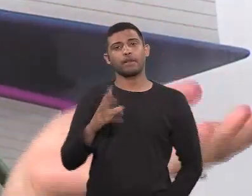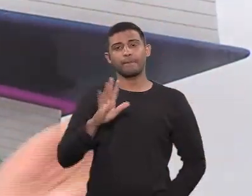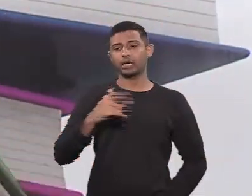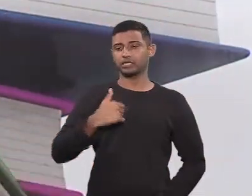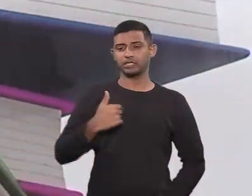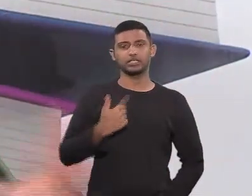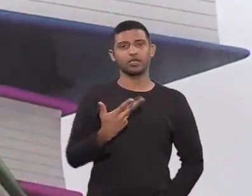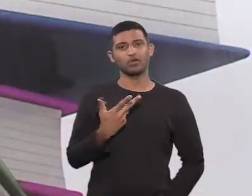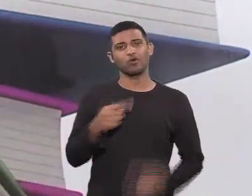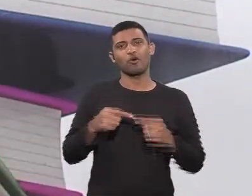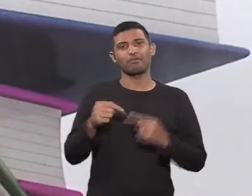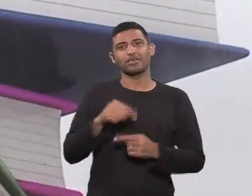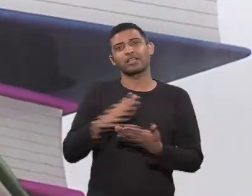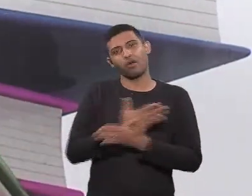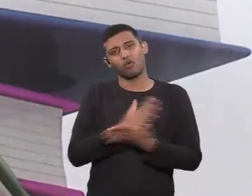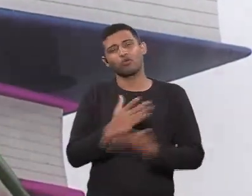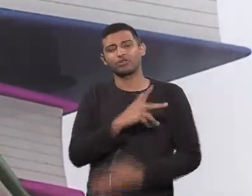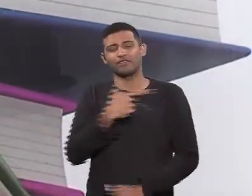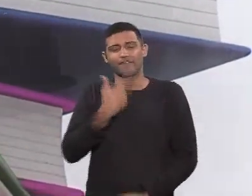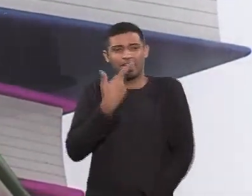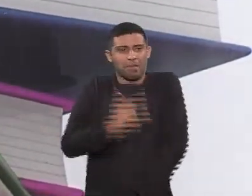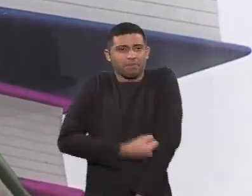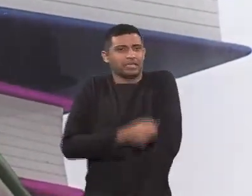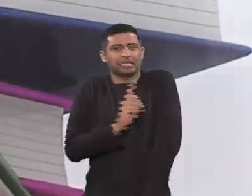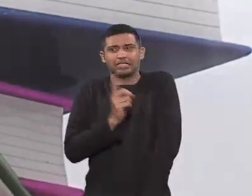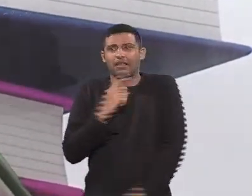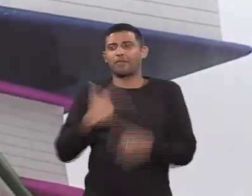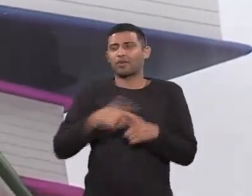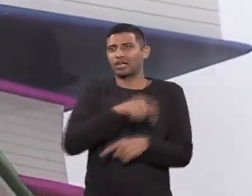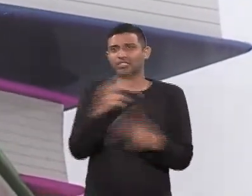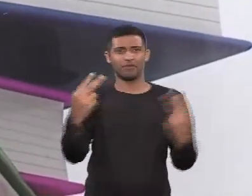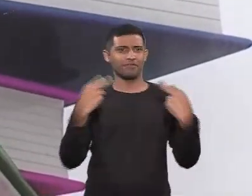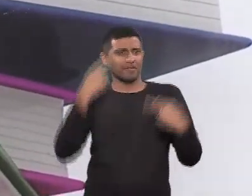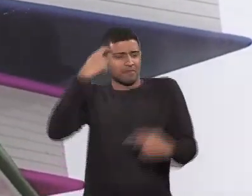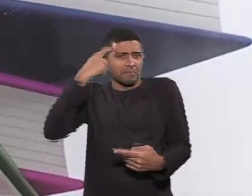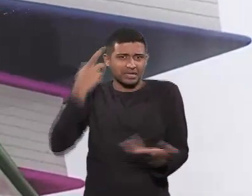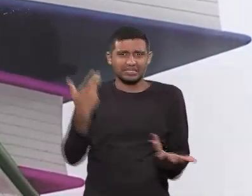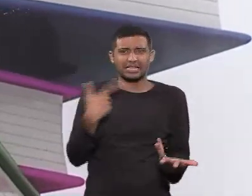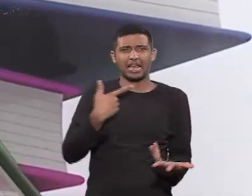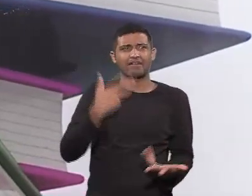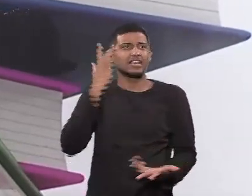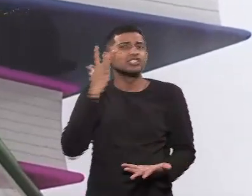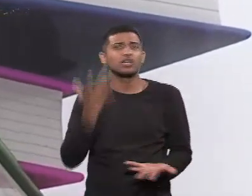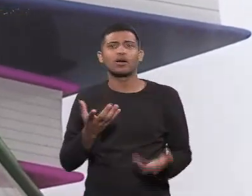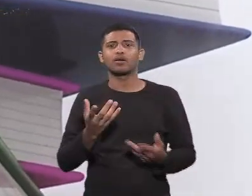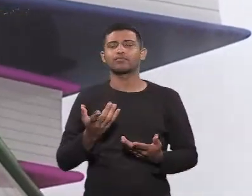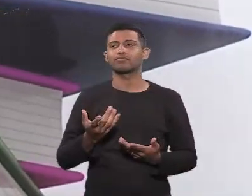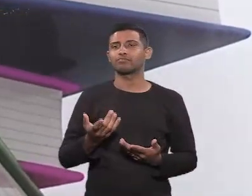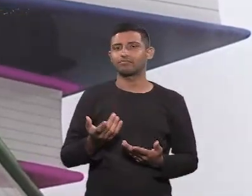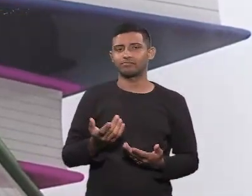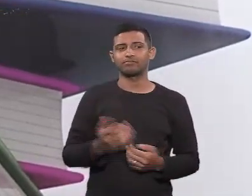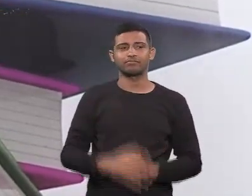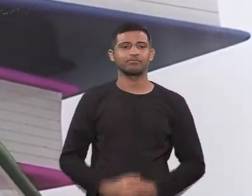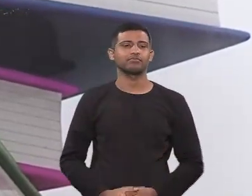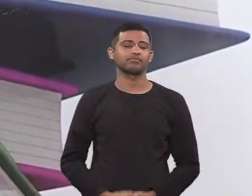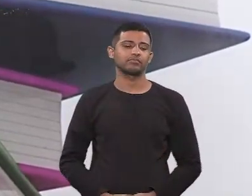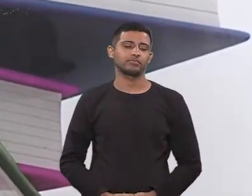dessas que não ia aplicar, porque o que vão pensar, o que vão achar, né? Então, aqui,